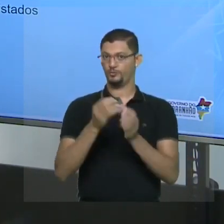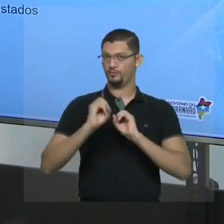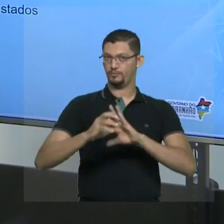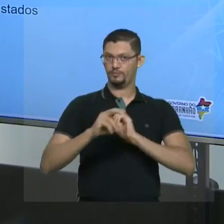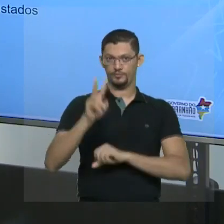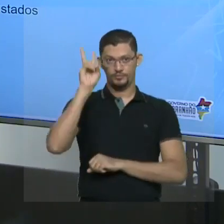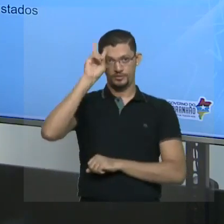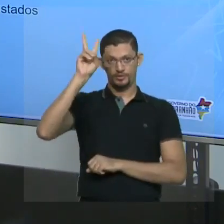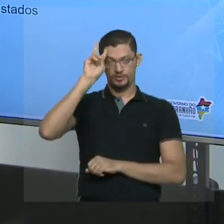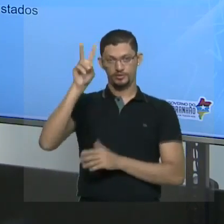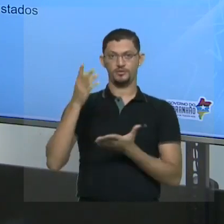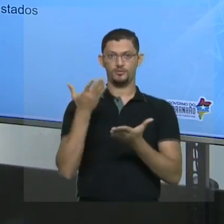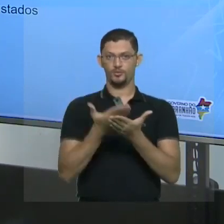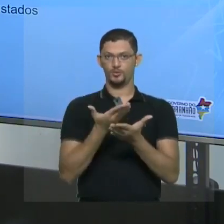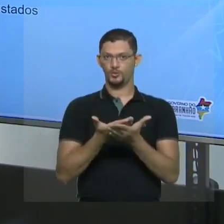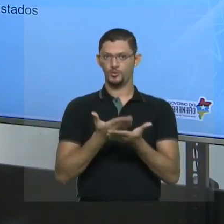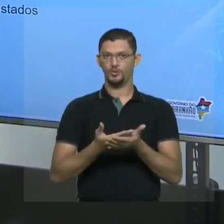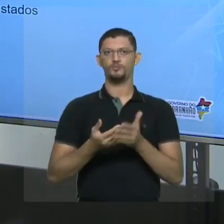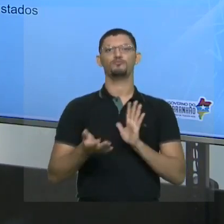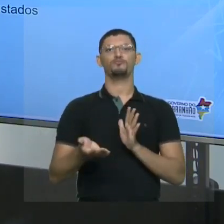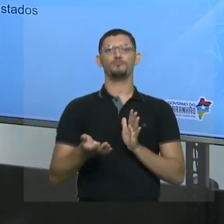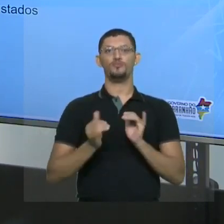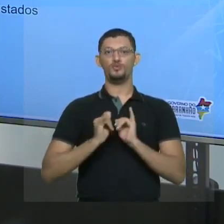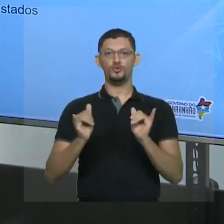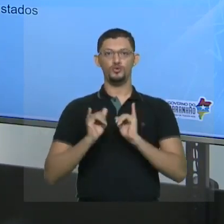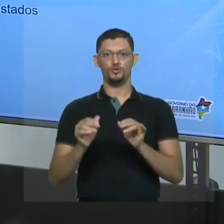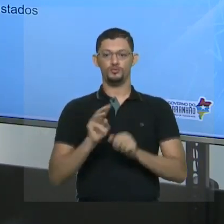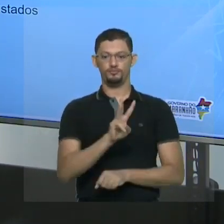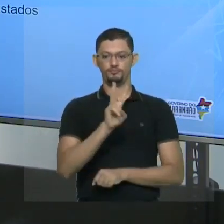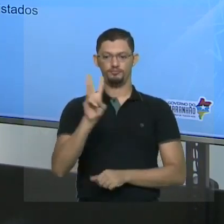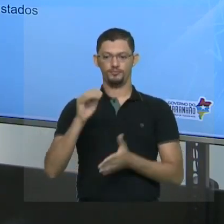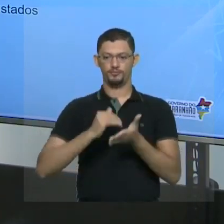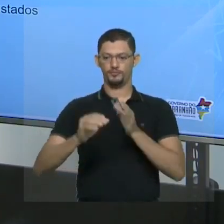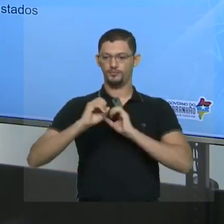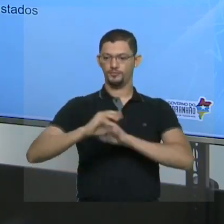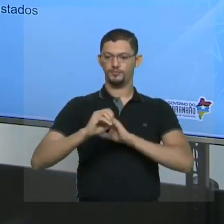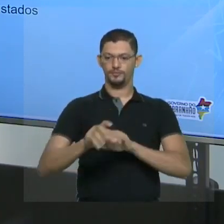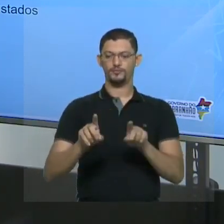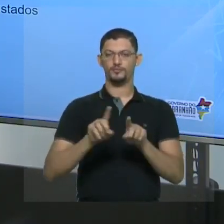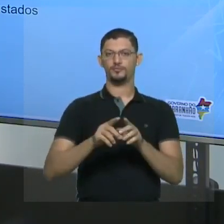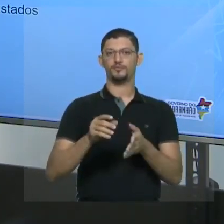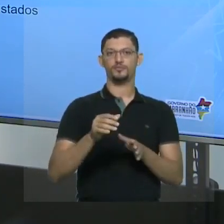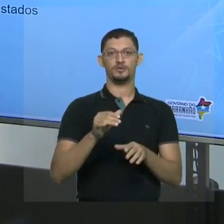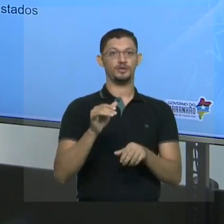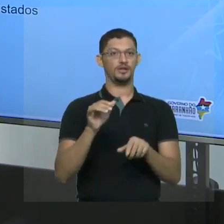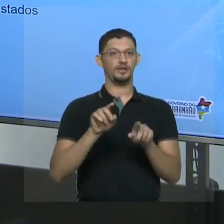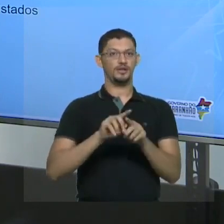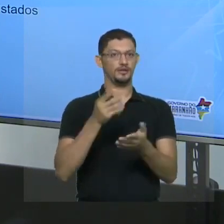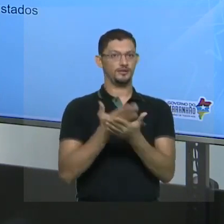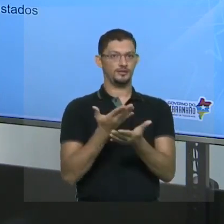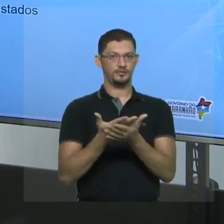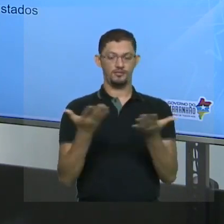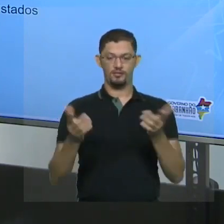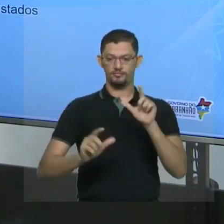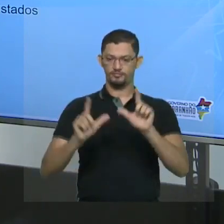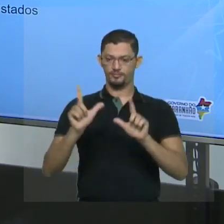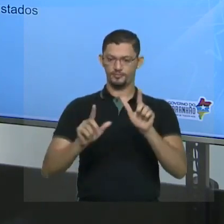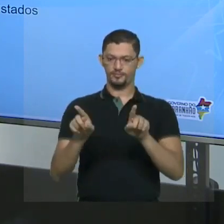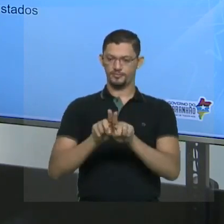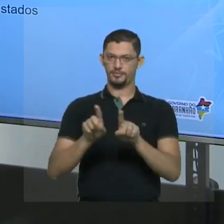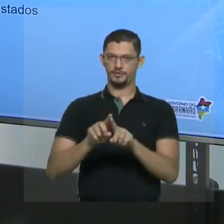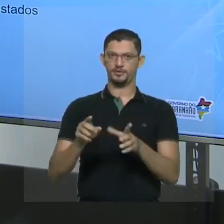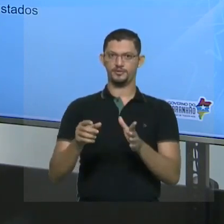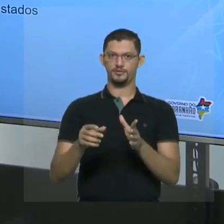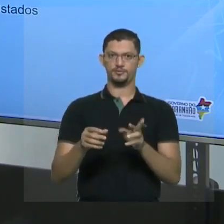Lembrando que o material da aula está sendo disponibilizado no site da Seduc, né? E as aulas estão sendo disponibilizadas tanto aqui na TV, quanto